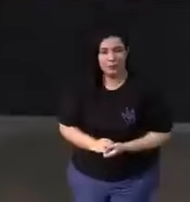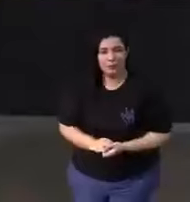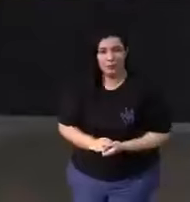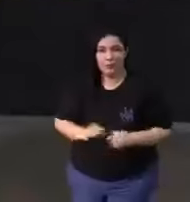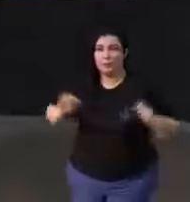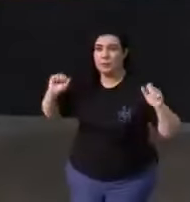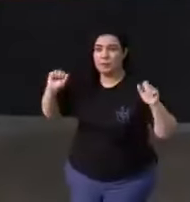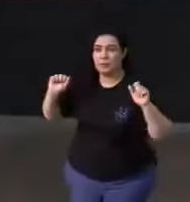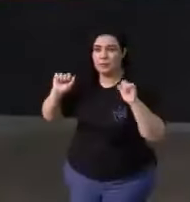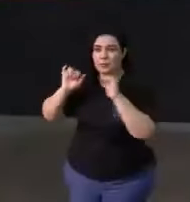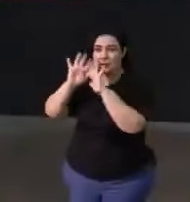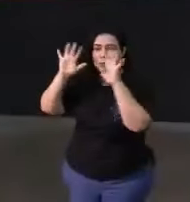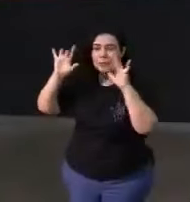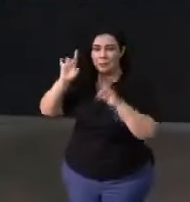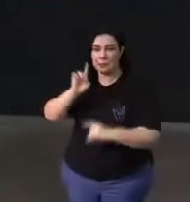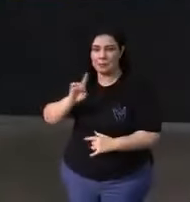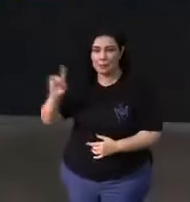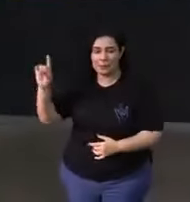Glória a Deus.